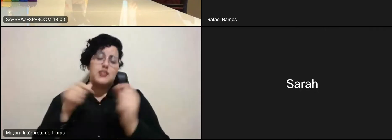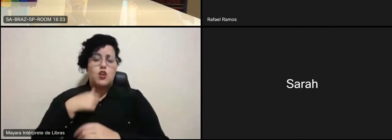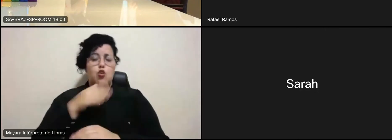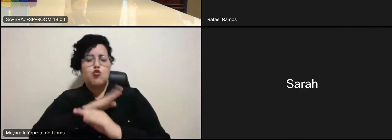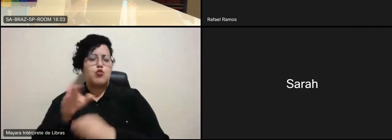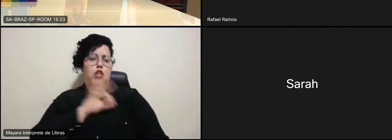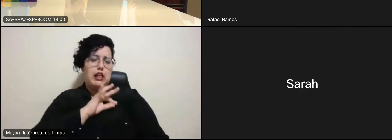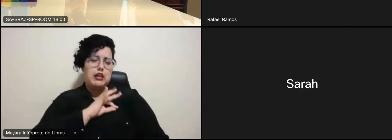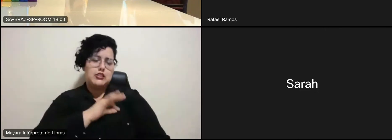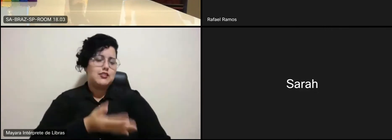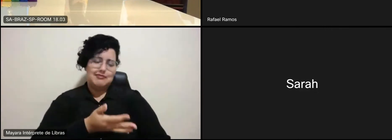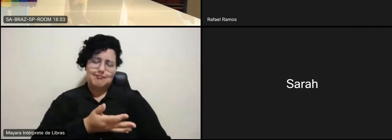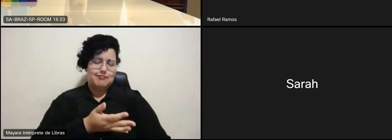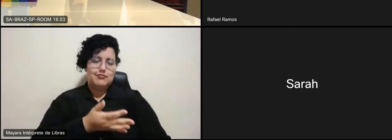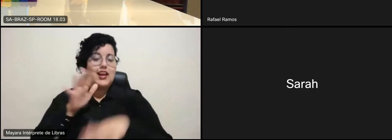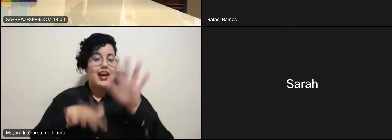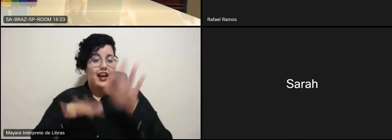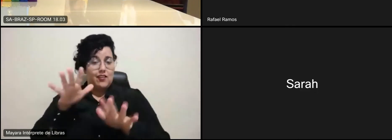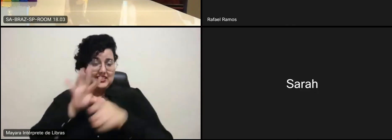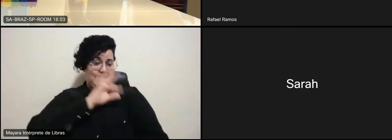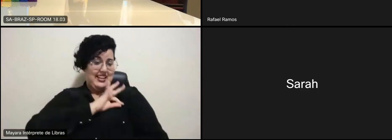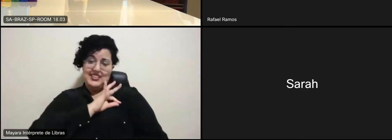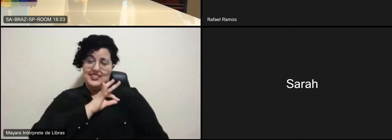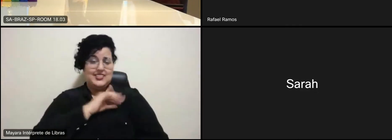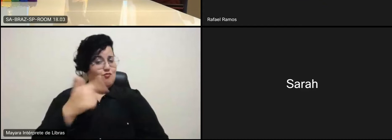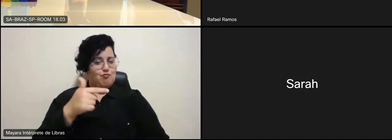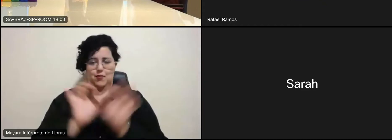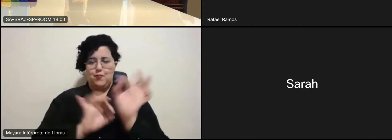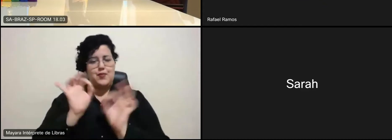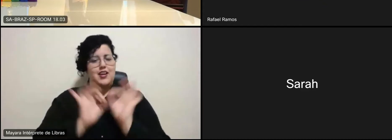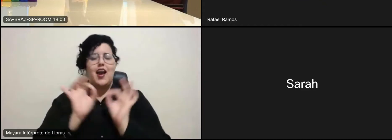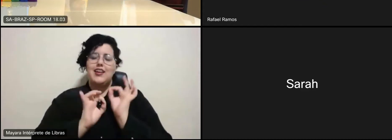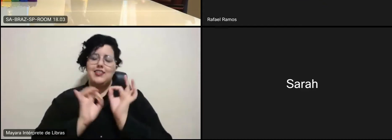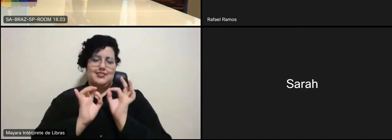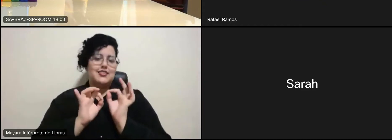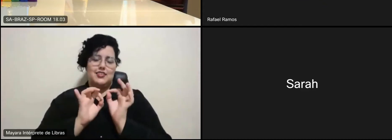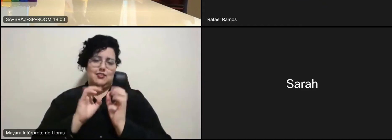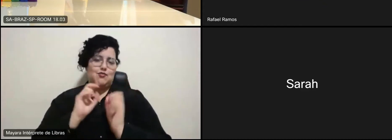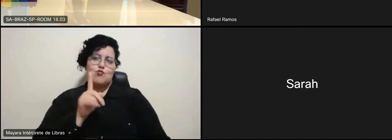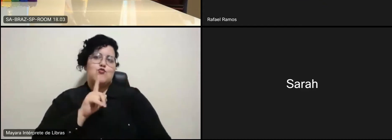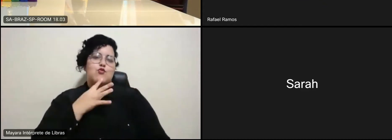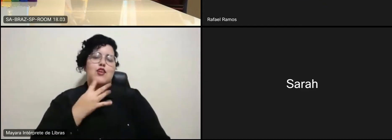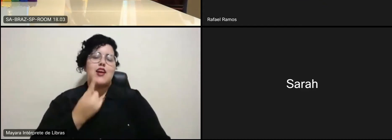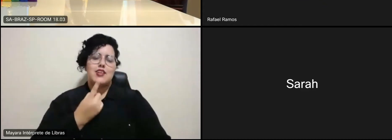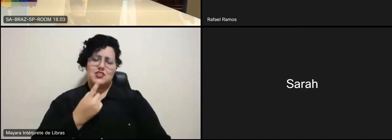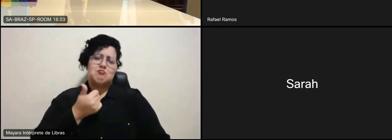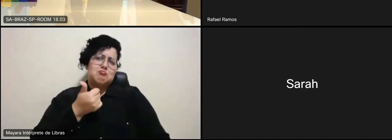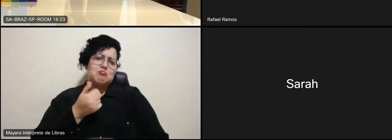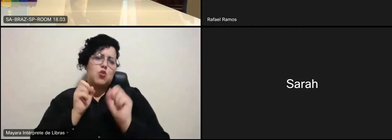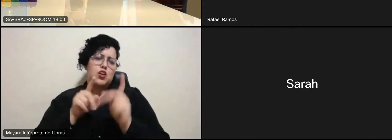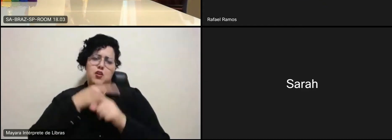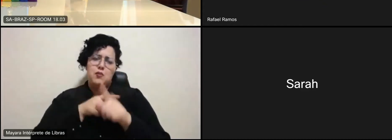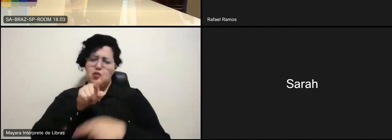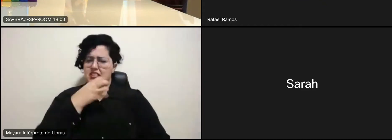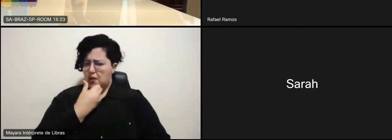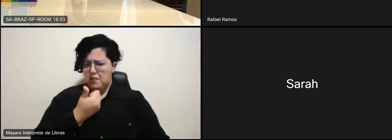delegacia. Muitas vezes a própria delegacia não está preparada para te receber, né? Você chega lá e eles vão falar: tá, mas você está bem, aconteceu,